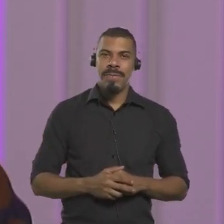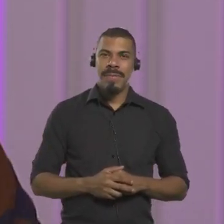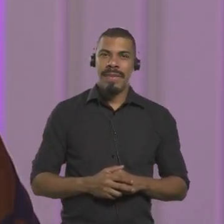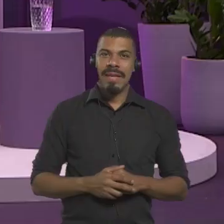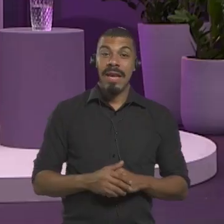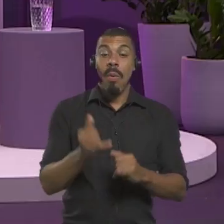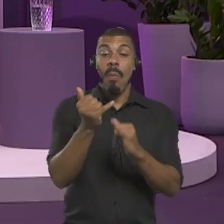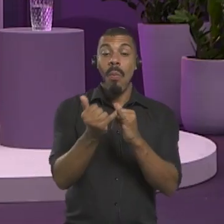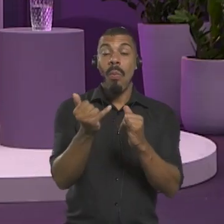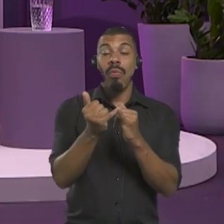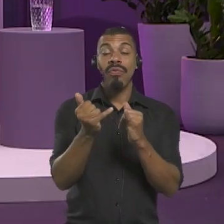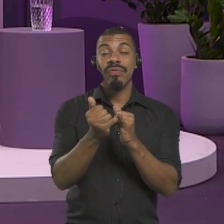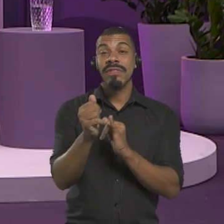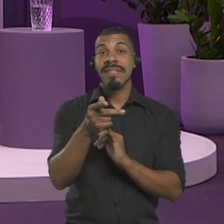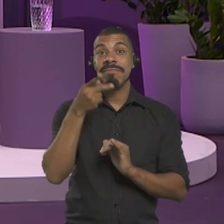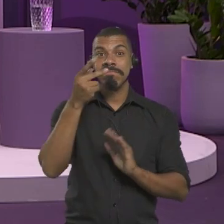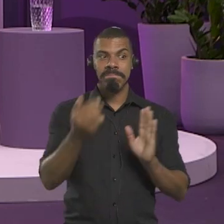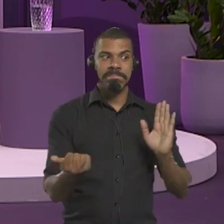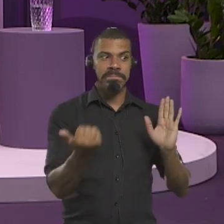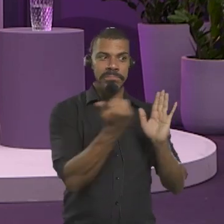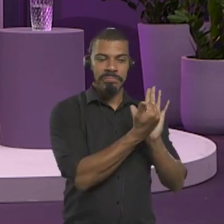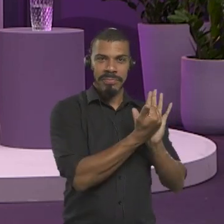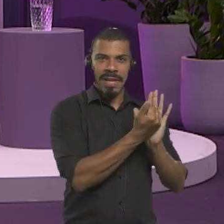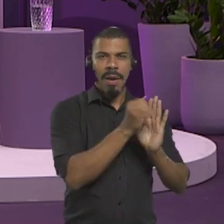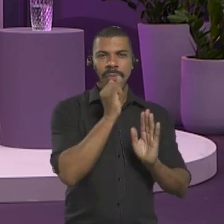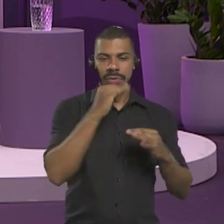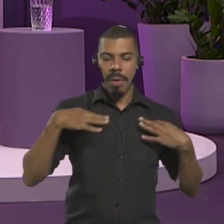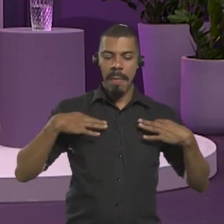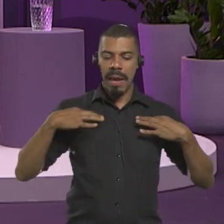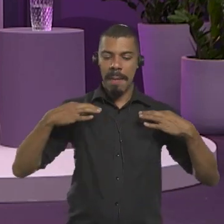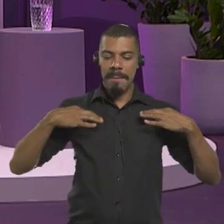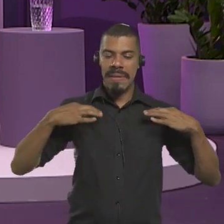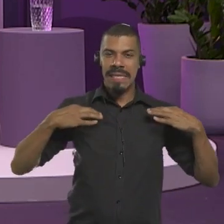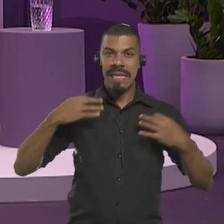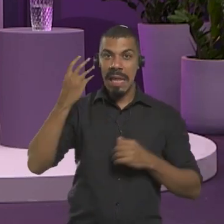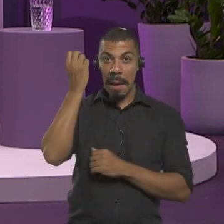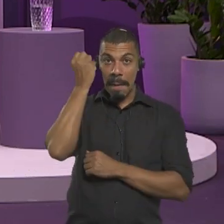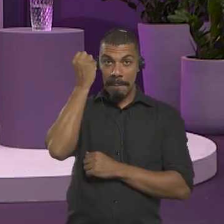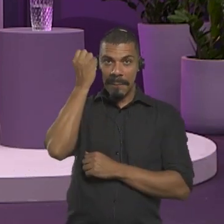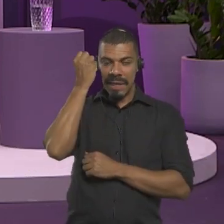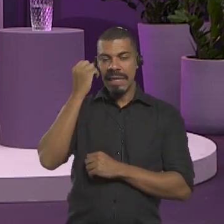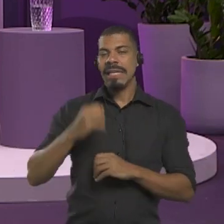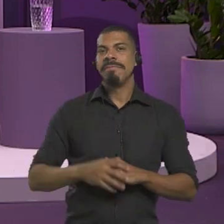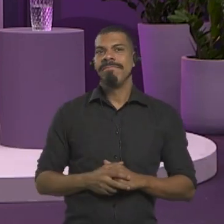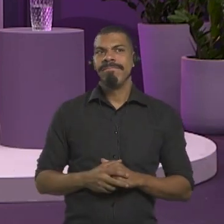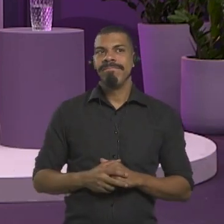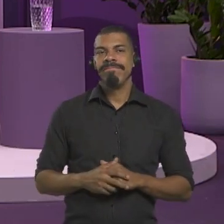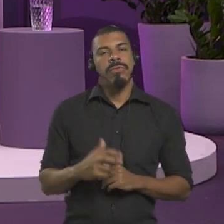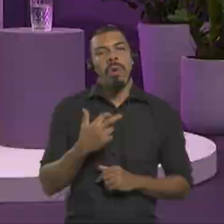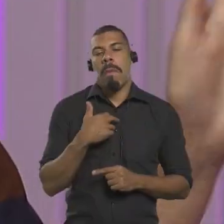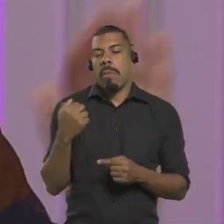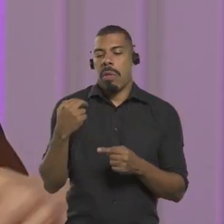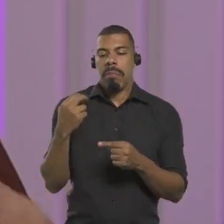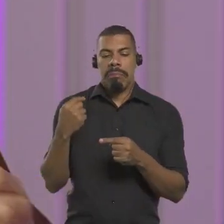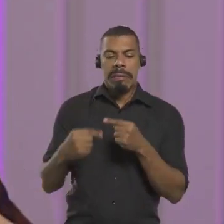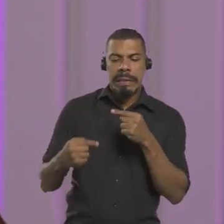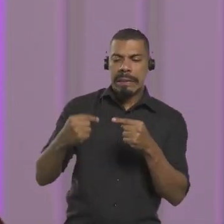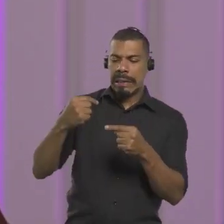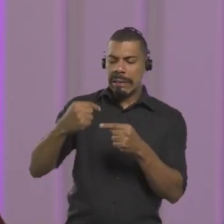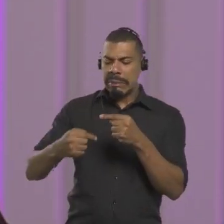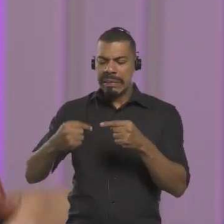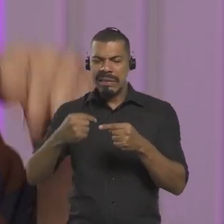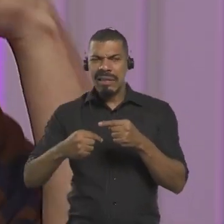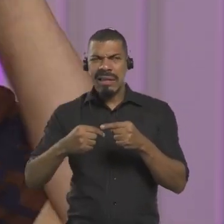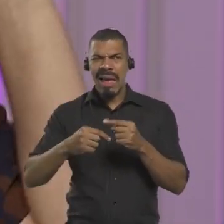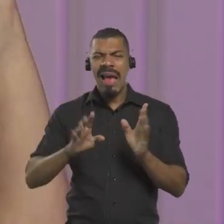marca. quem sabe, né? Usar uma camiseta branca sem sutiã. Meu sonho era esse, e nunca pude. Mas um dia eu falei, quer